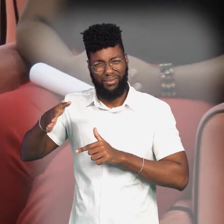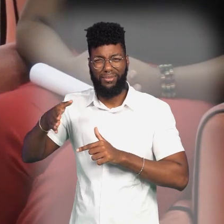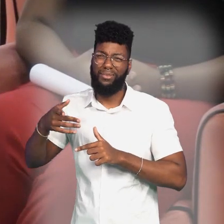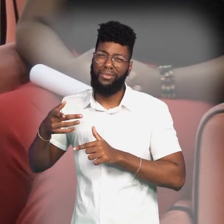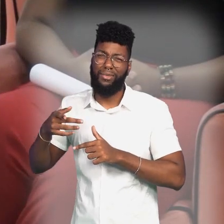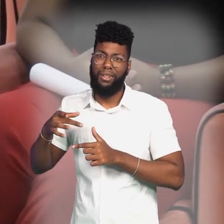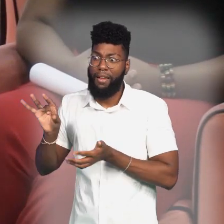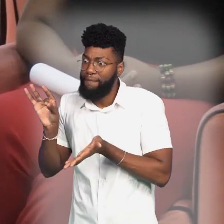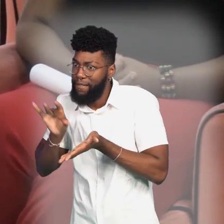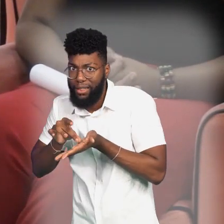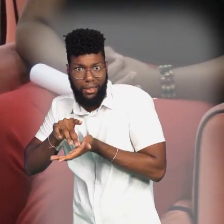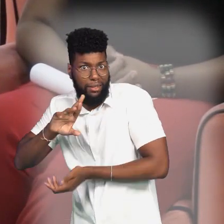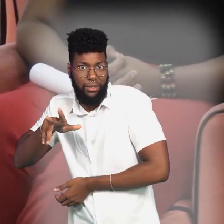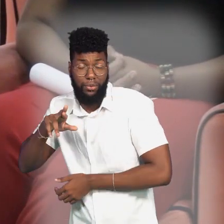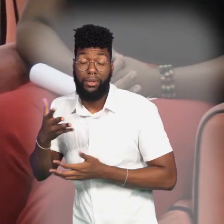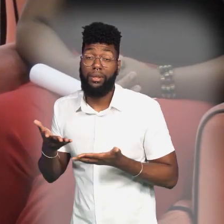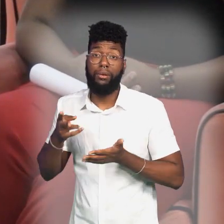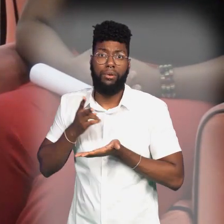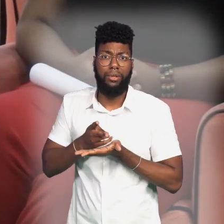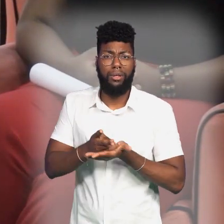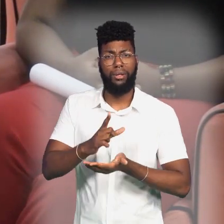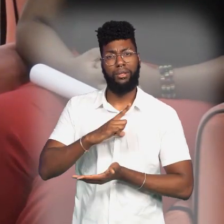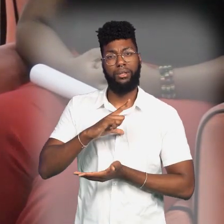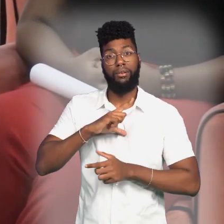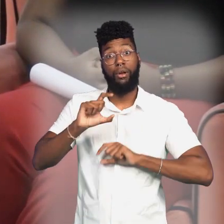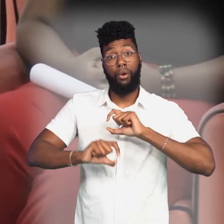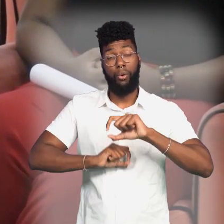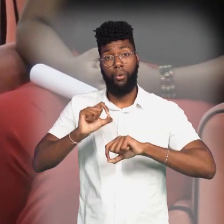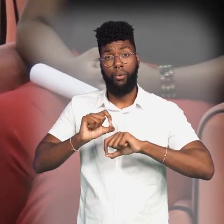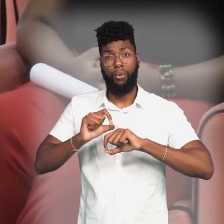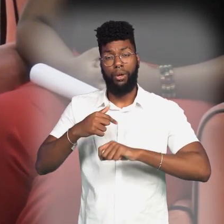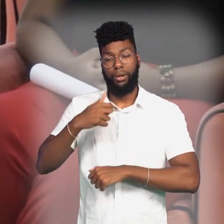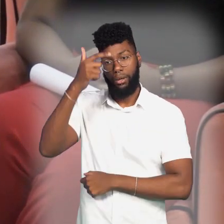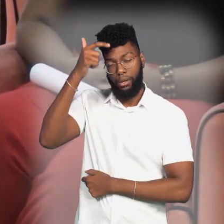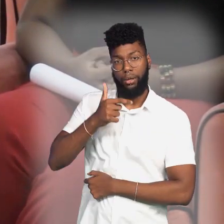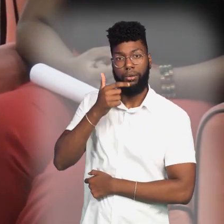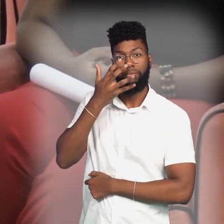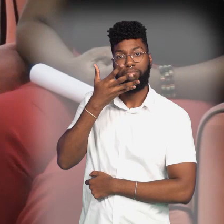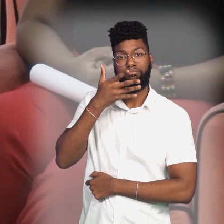a realidade. Então eu sempre tive, graças a Deus, uma criança,